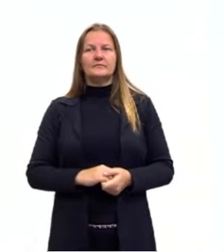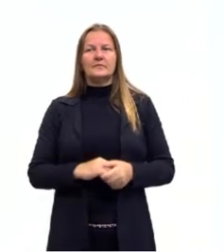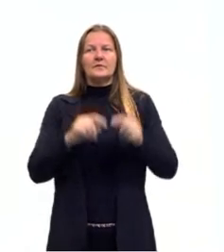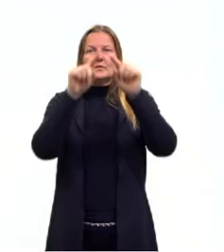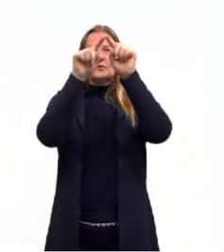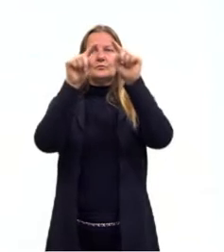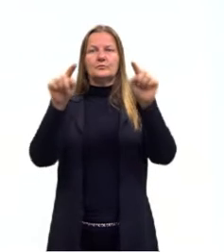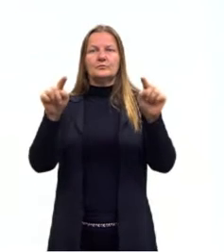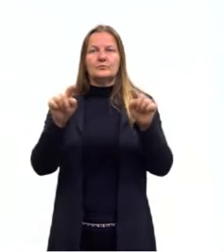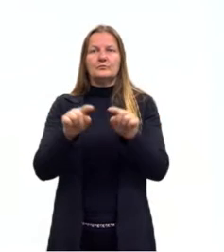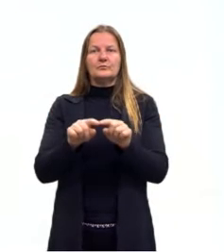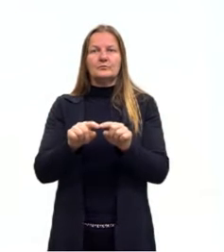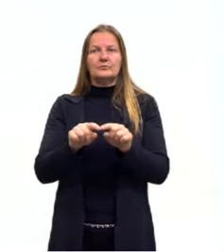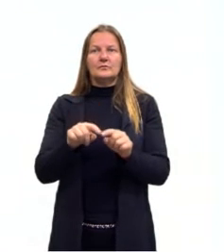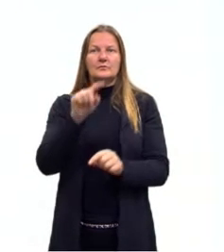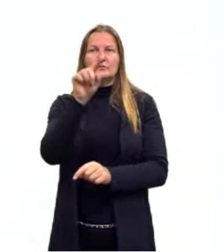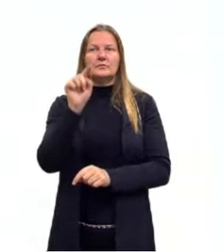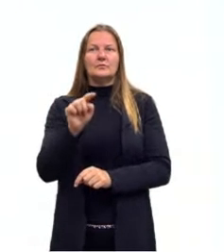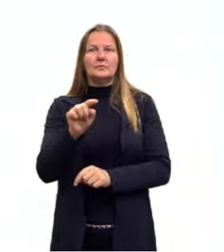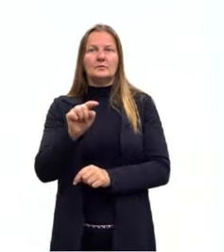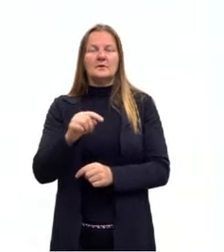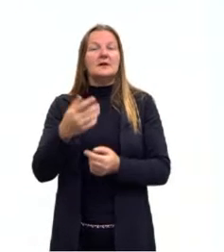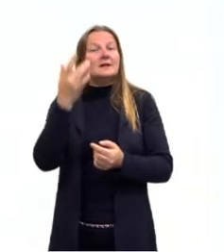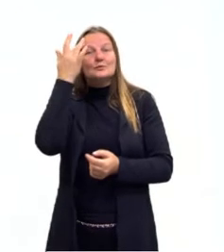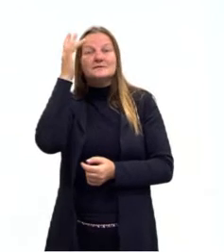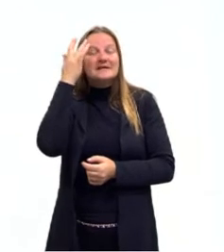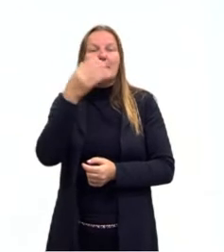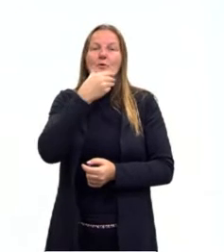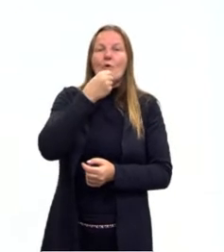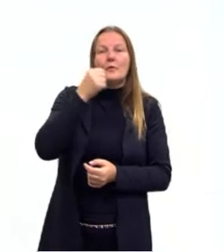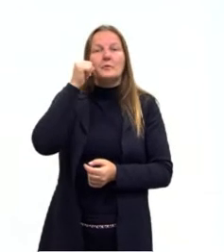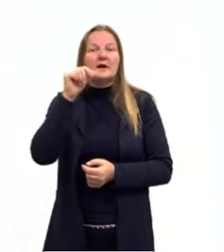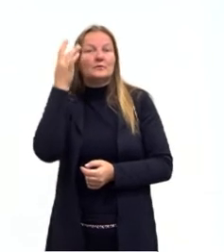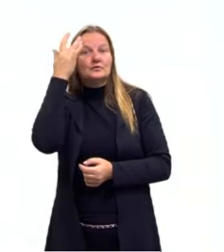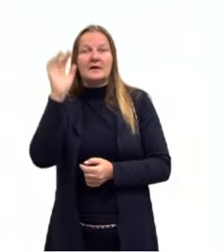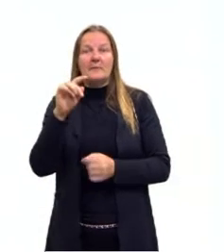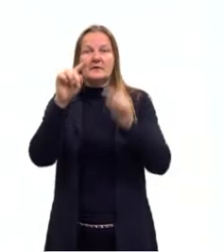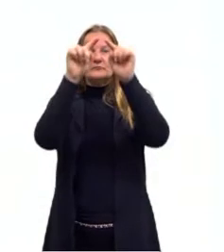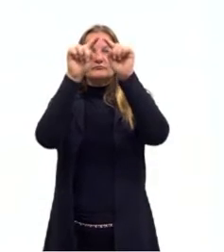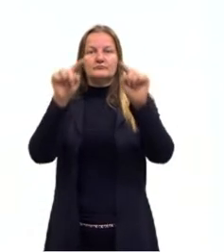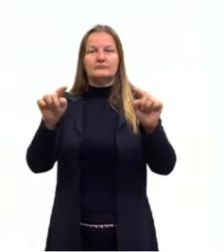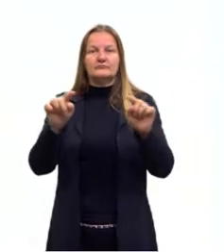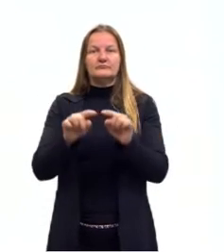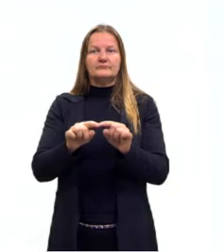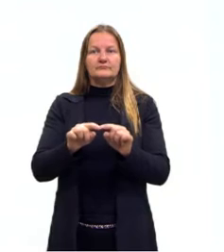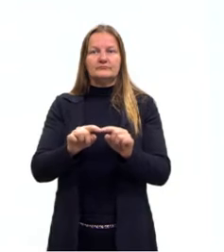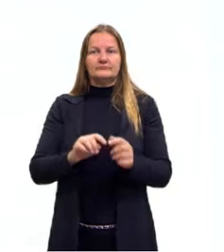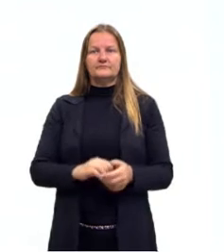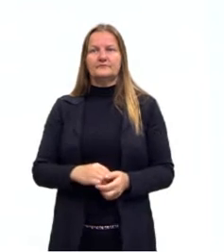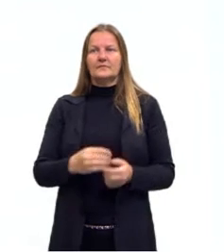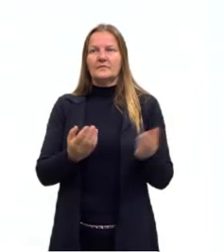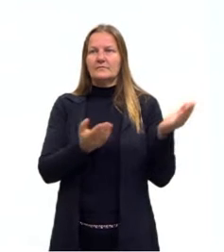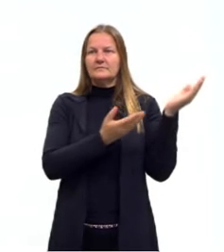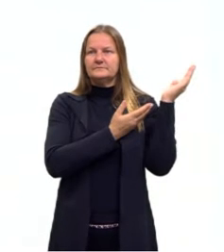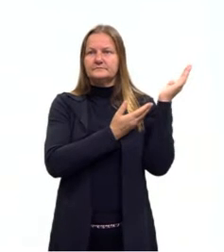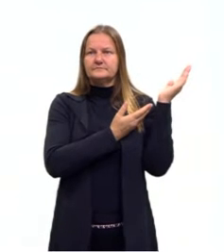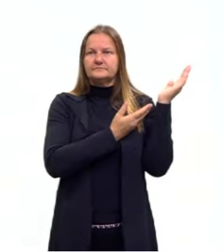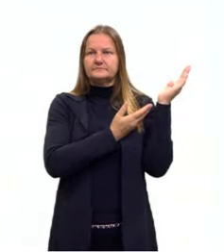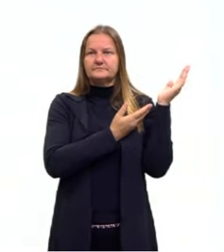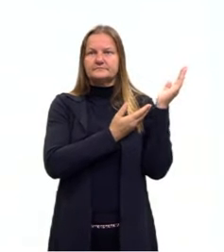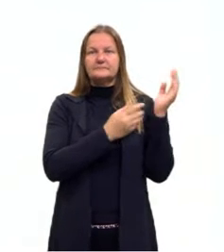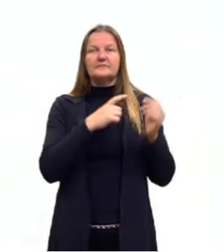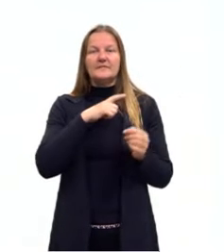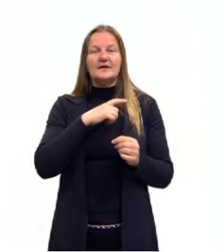losango Vai representar um indivíduo de sexo não informado e ali nós vemos então no outro lado um